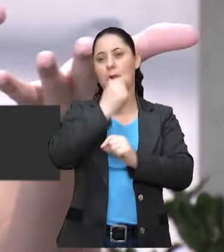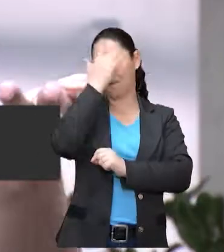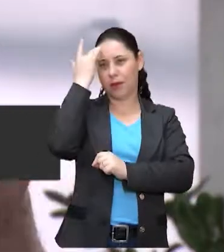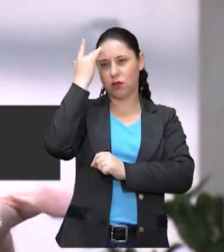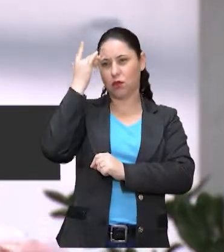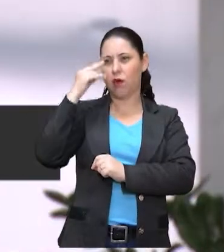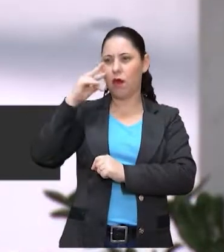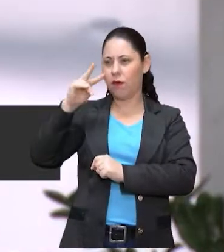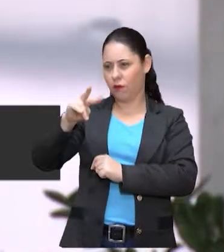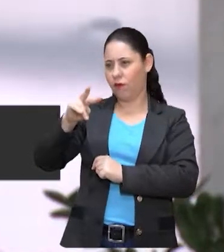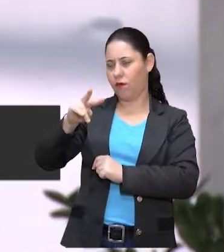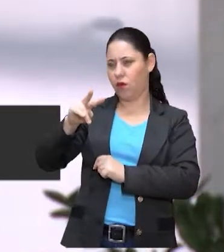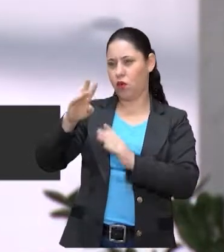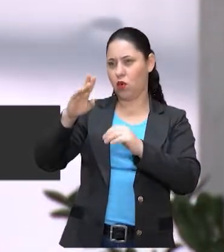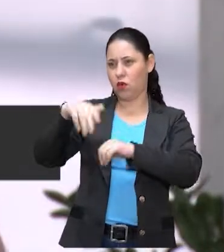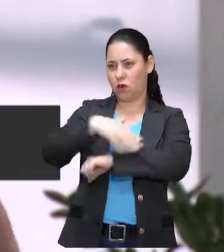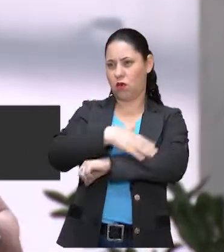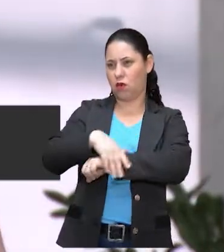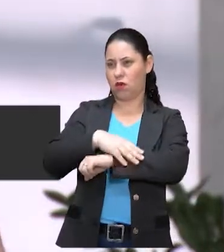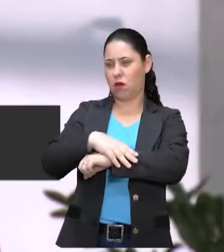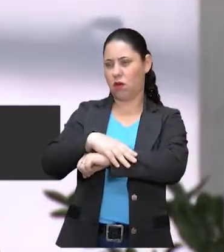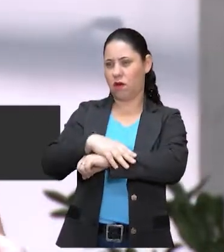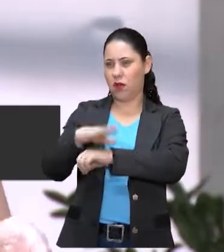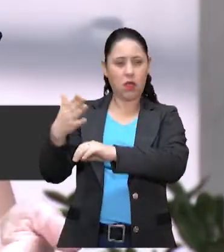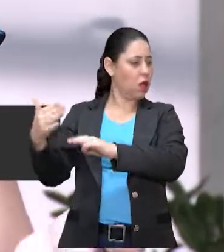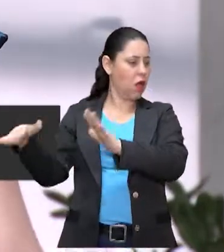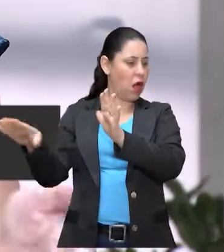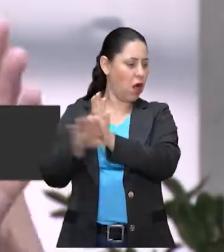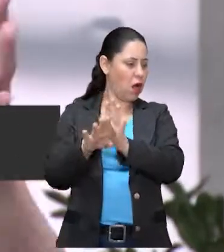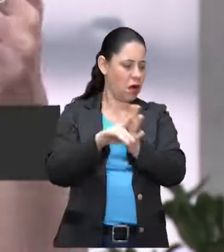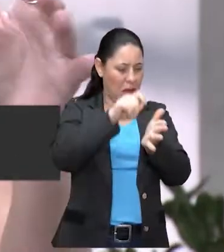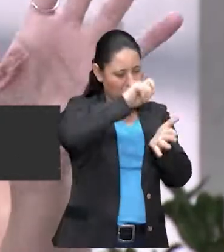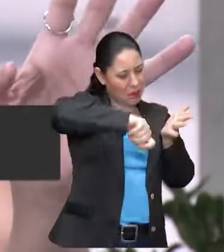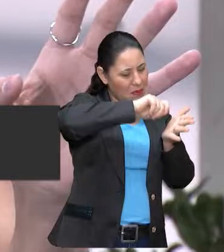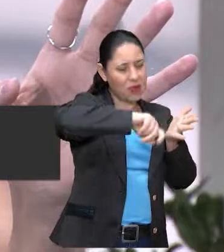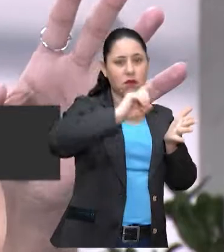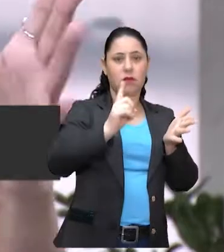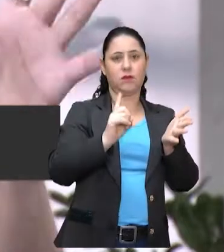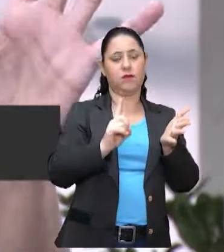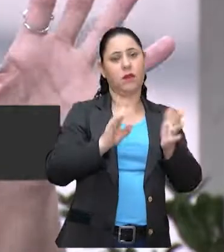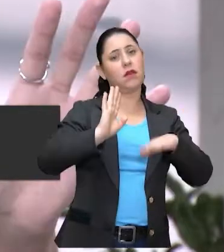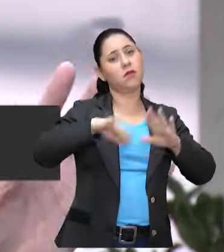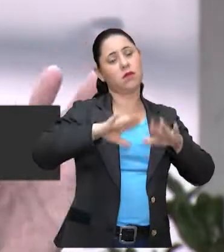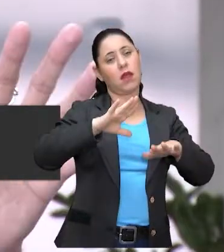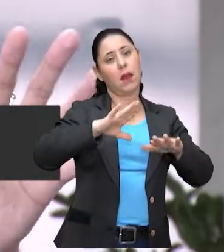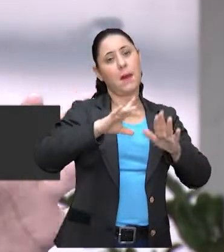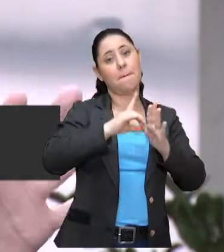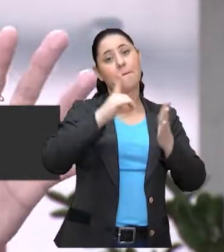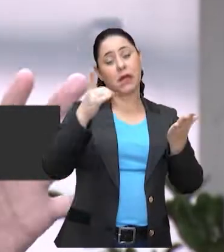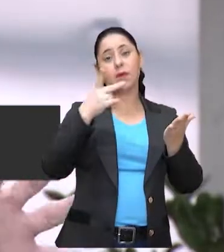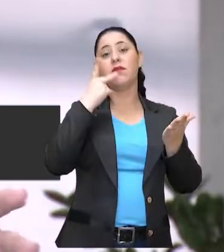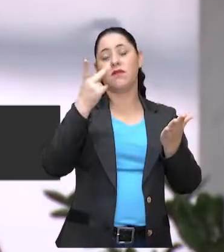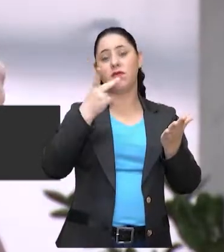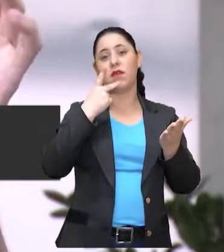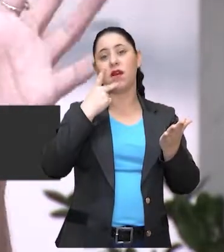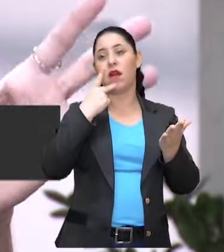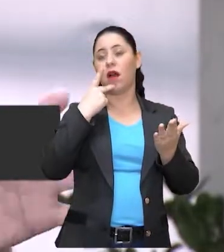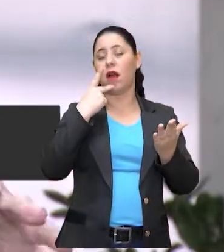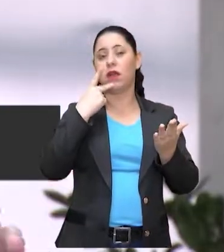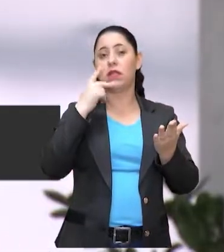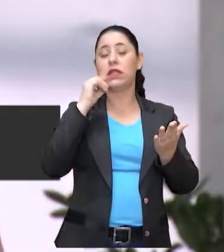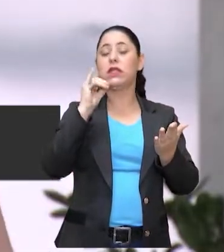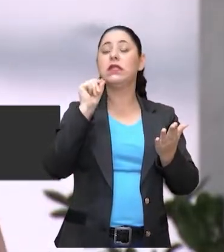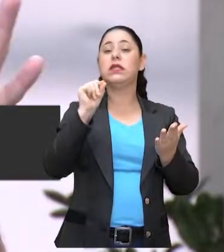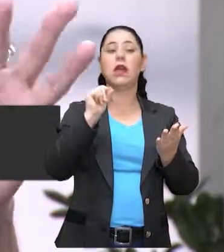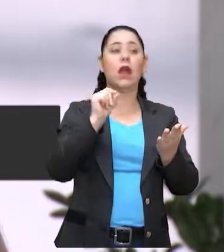desse, de uma pessoa que você viu na rua, e você não vai chegar correndo e anotando lá, de repente deixa, né? Até a Bíblia fala, eu gosto disso, não saiba a mão